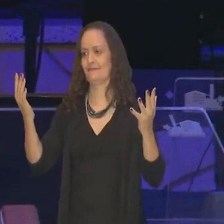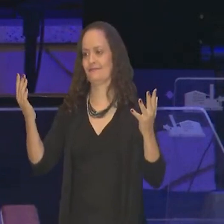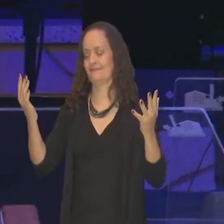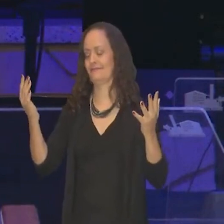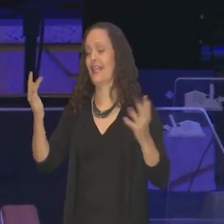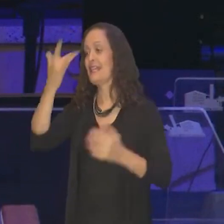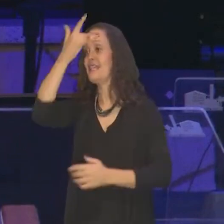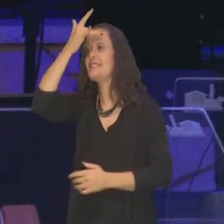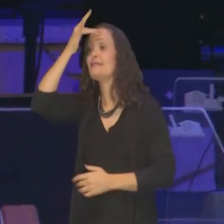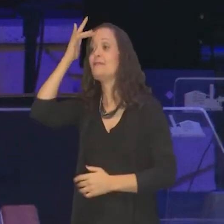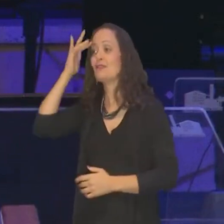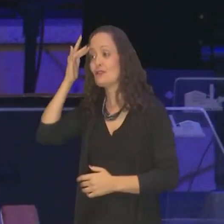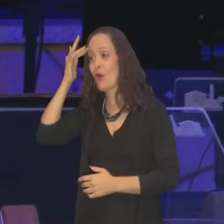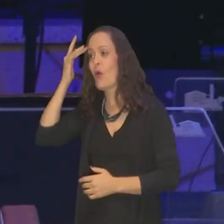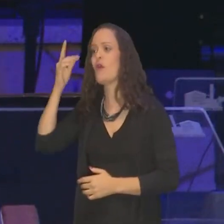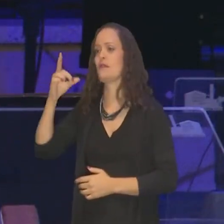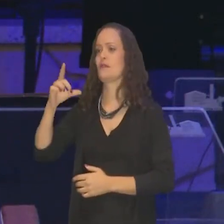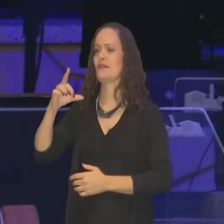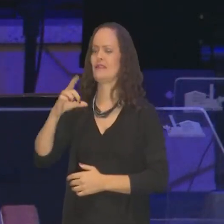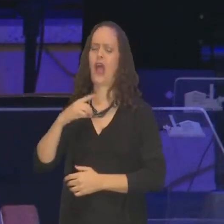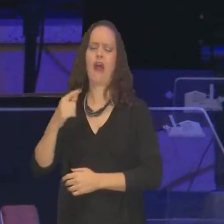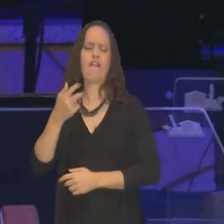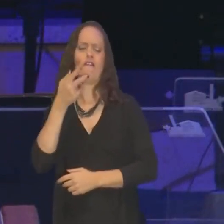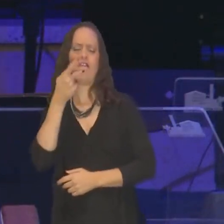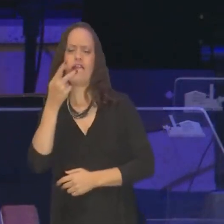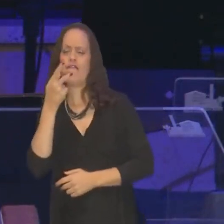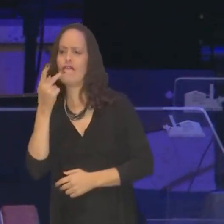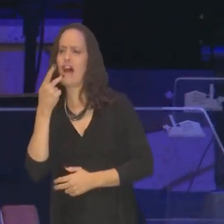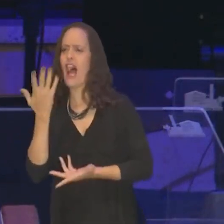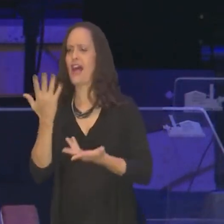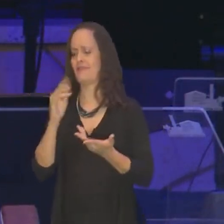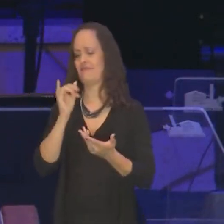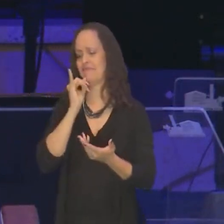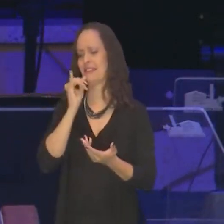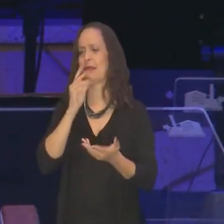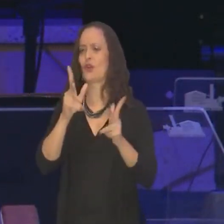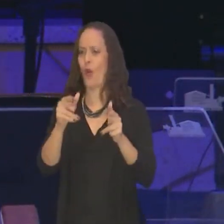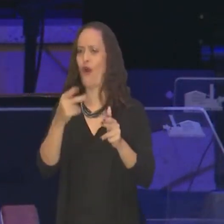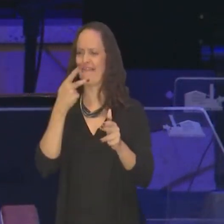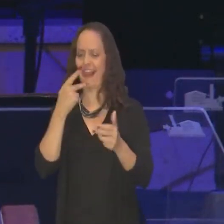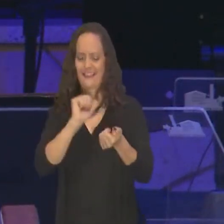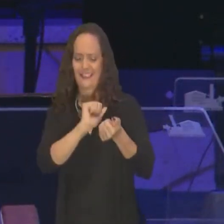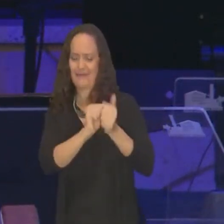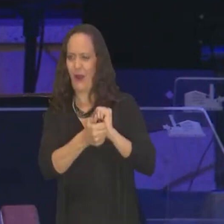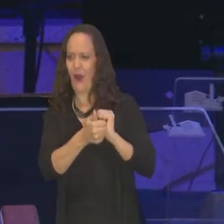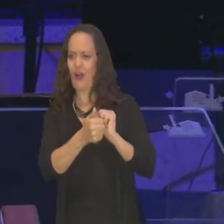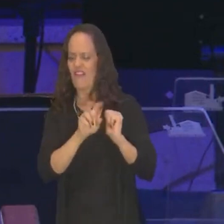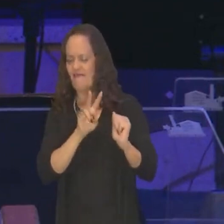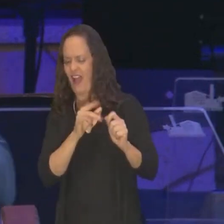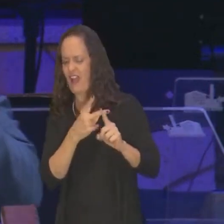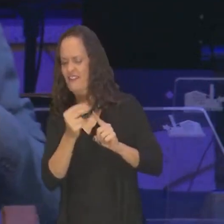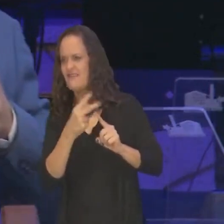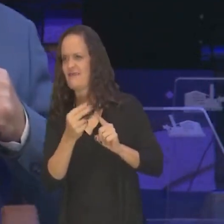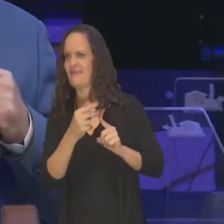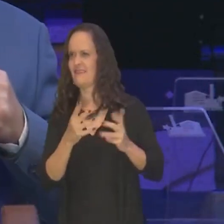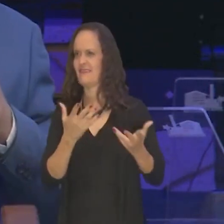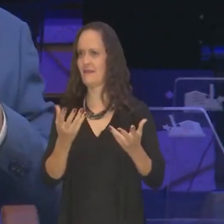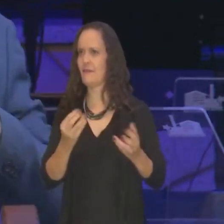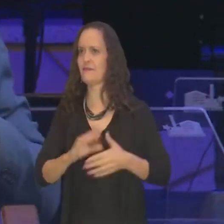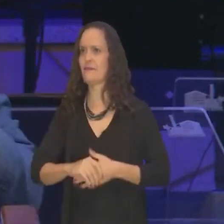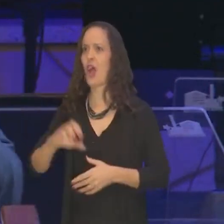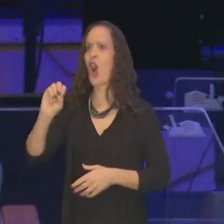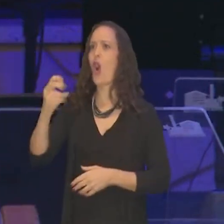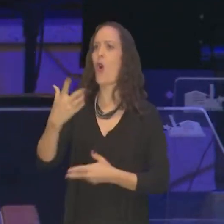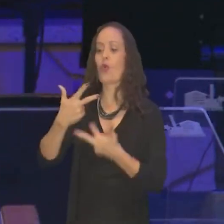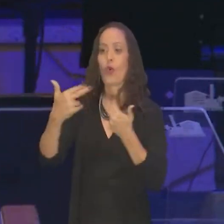As pessoas têm palavra para muitas coisas, desde um esporte, como uma brincadeira que eu fiz aqui, desde um problema sério,